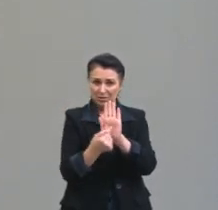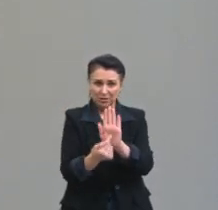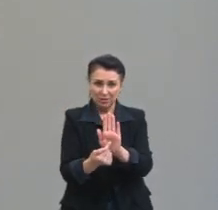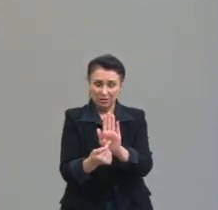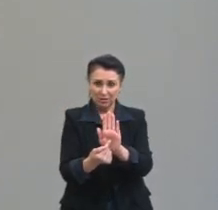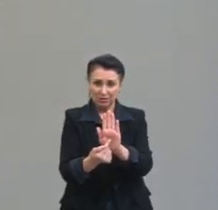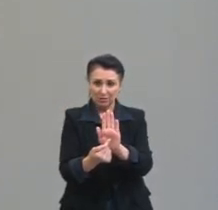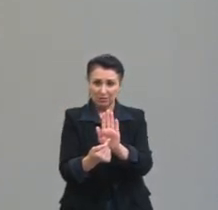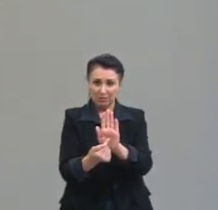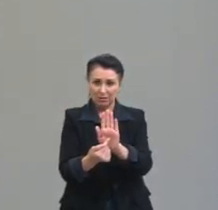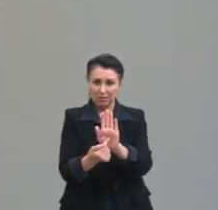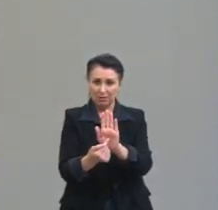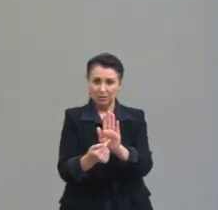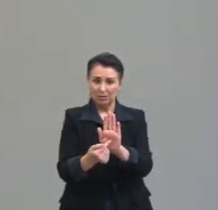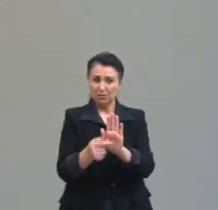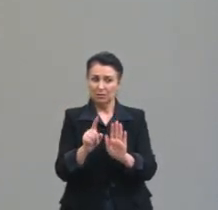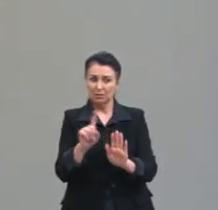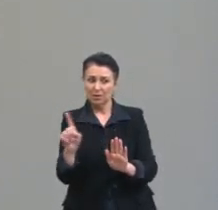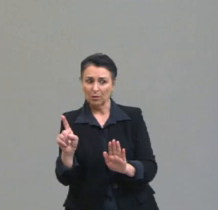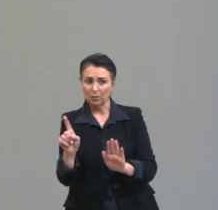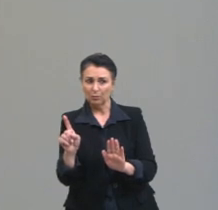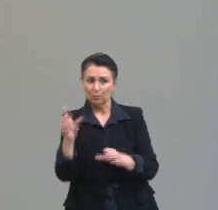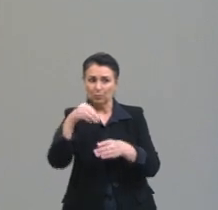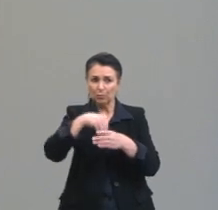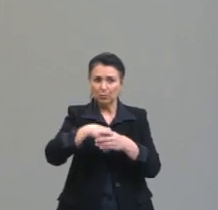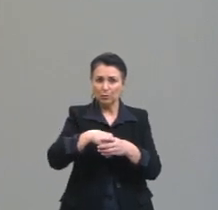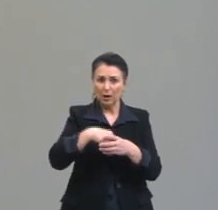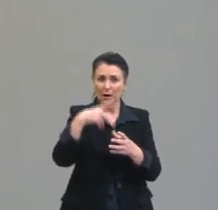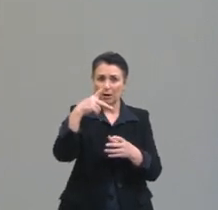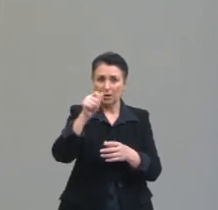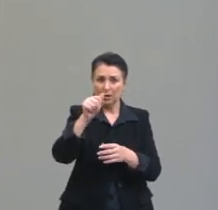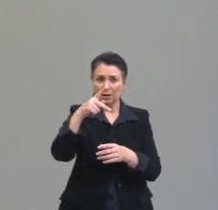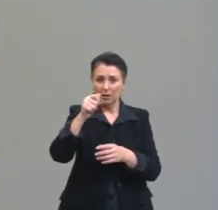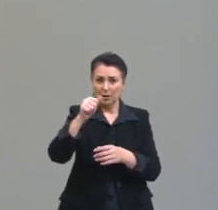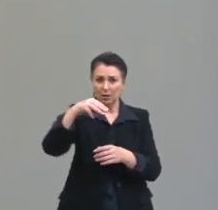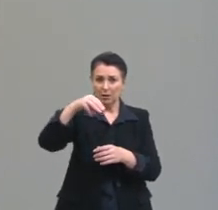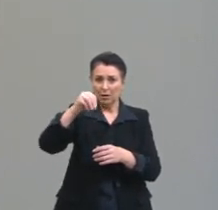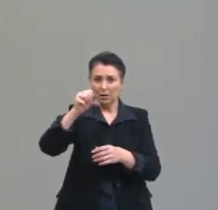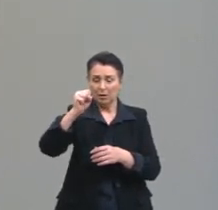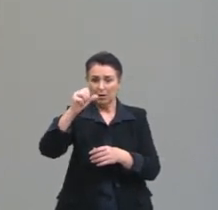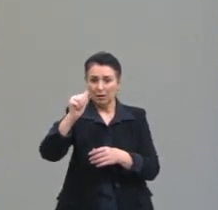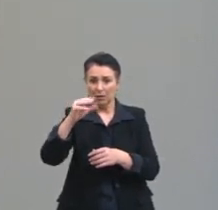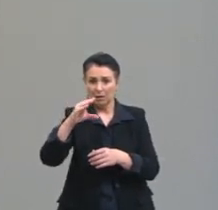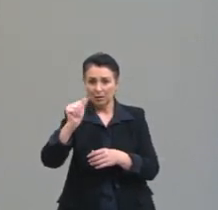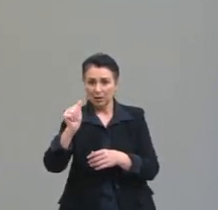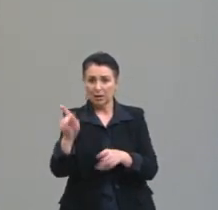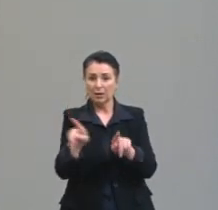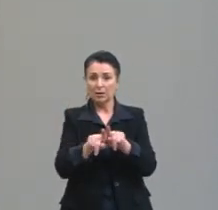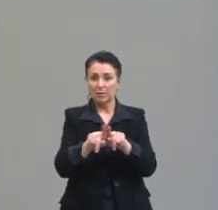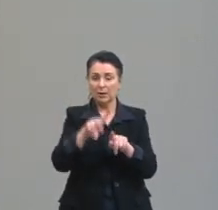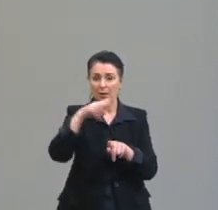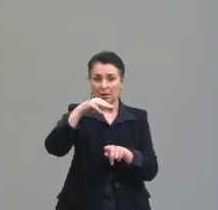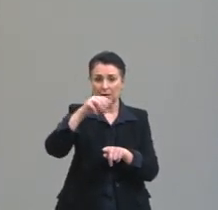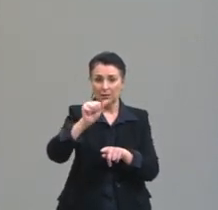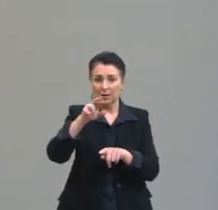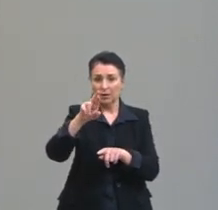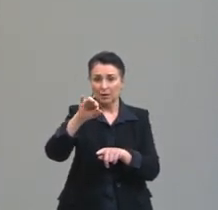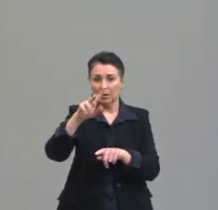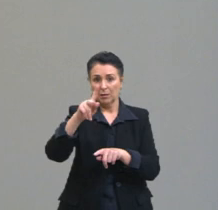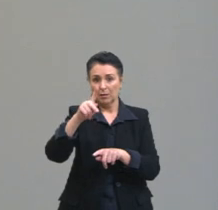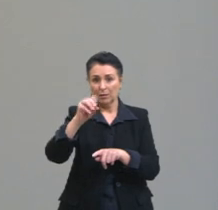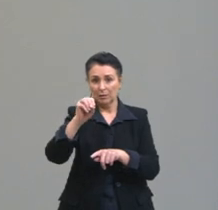inclui a mosca e Mariposa os protostomado inclui também o caramujo então é mais aqui abaixo